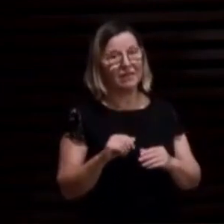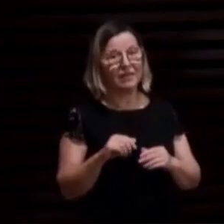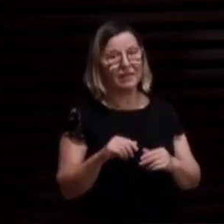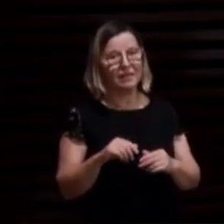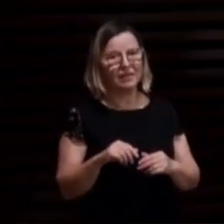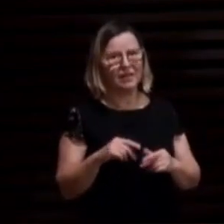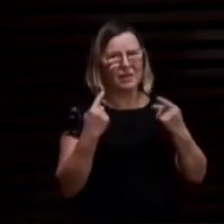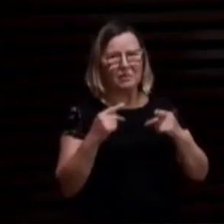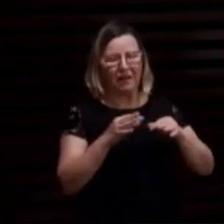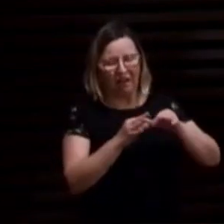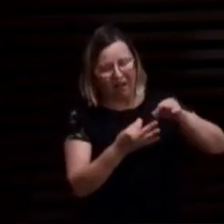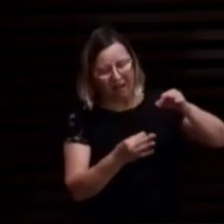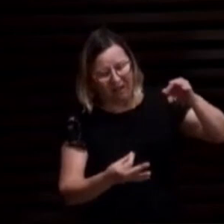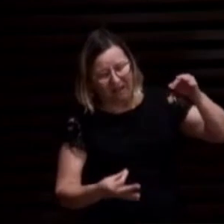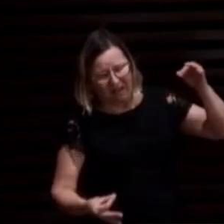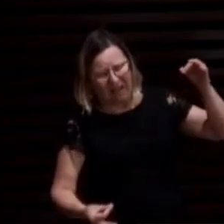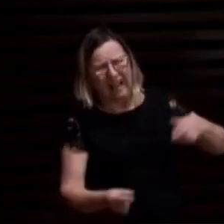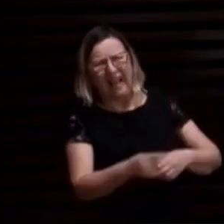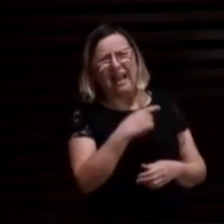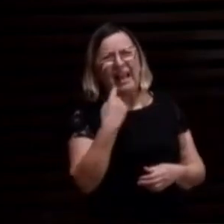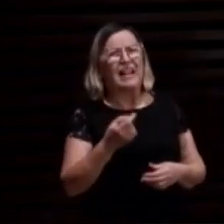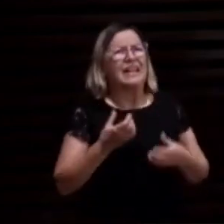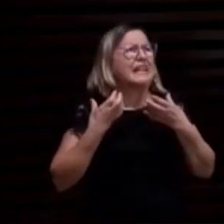longa demais, a gente fica cansado.